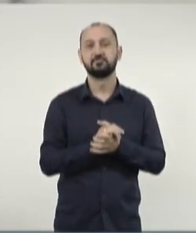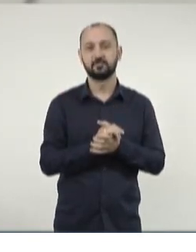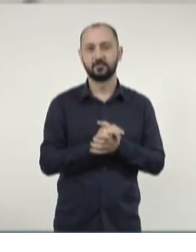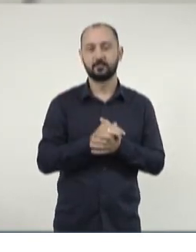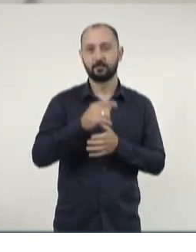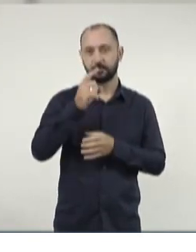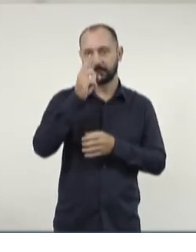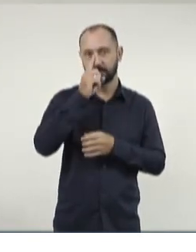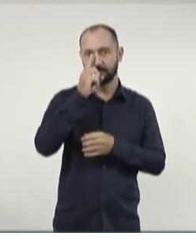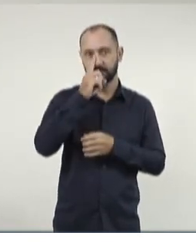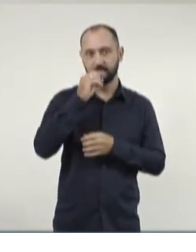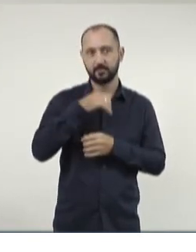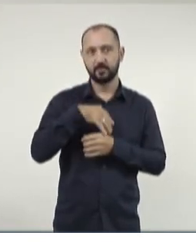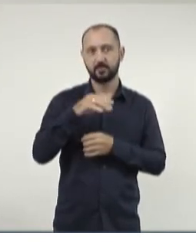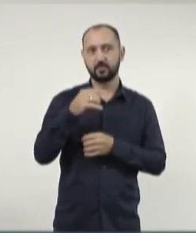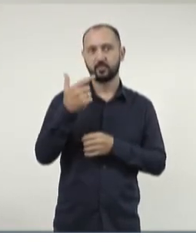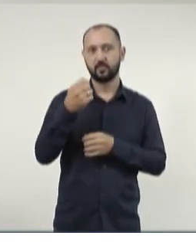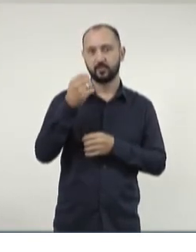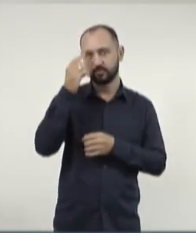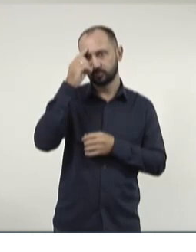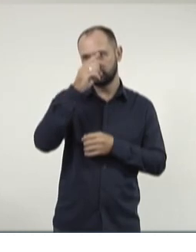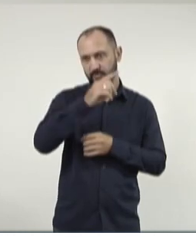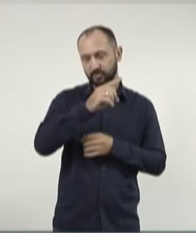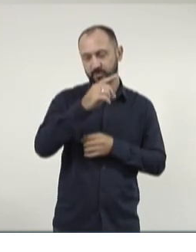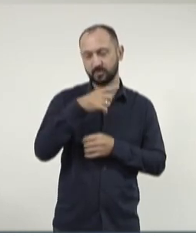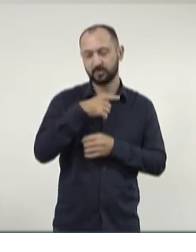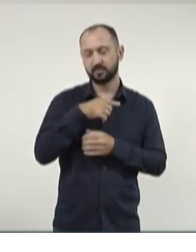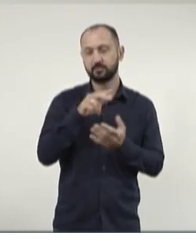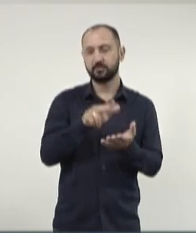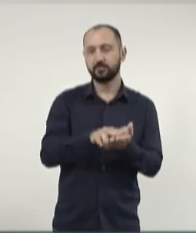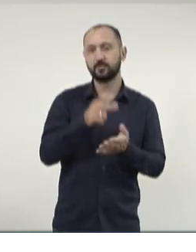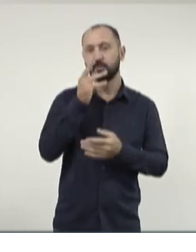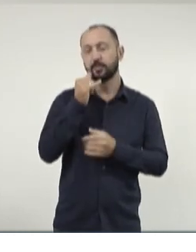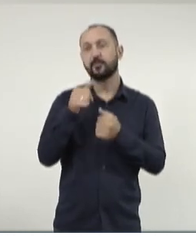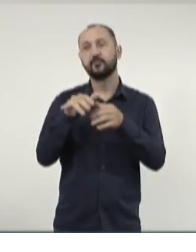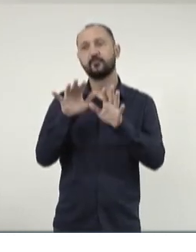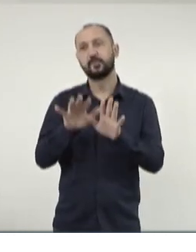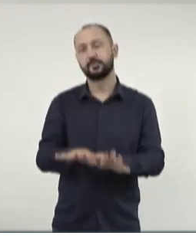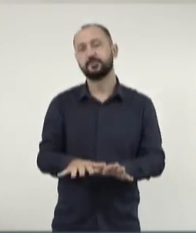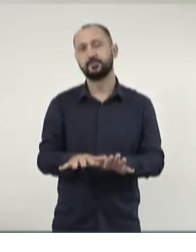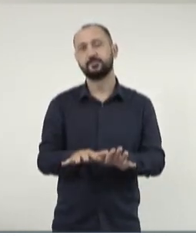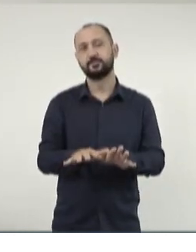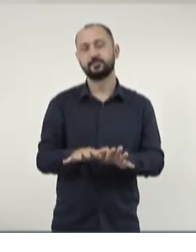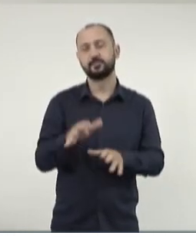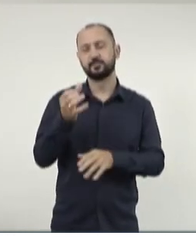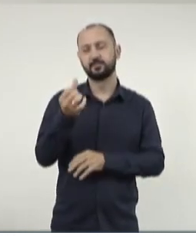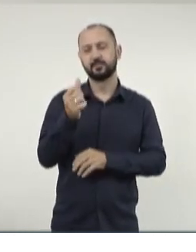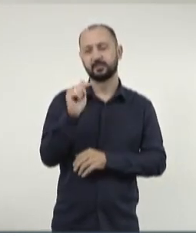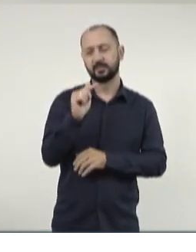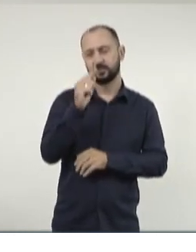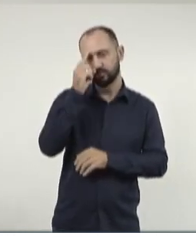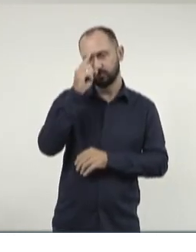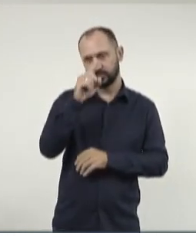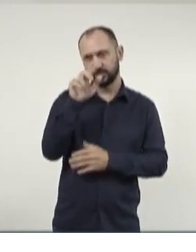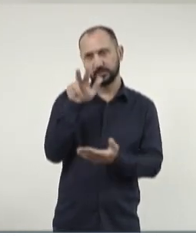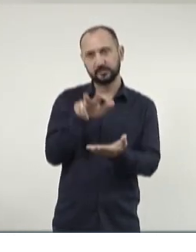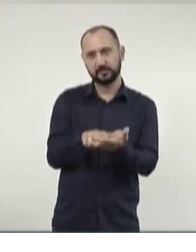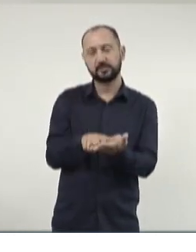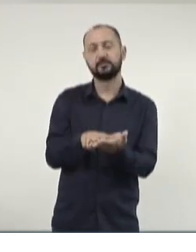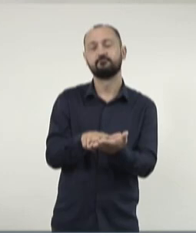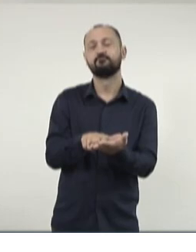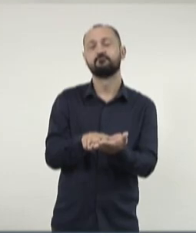Minha mãe saiu com 20 dias de internação. Meu pai, infelizmente, ficou 67 dias